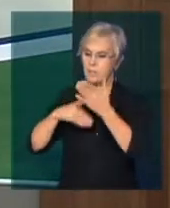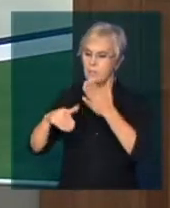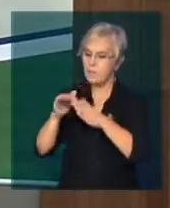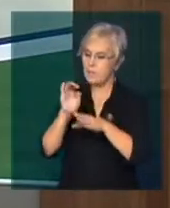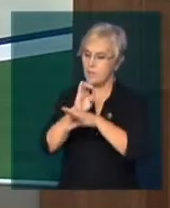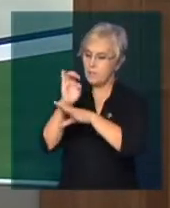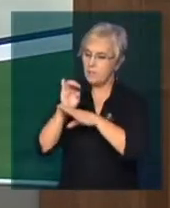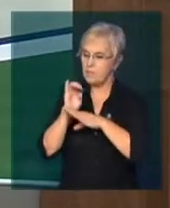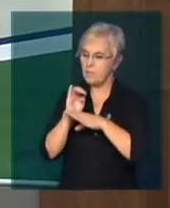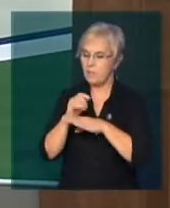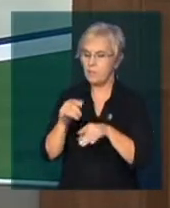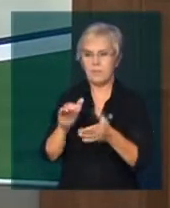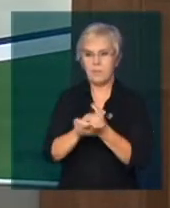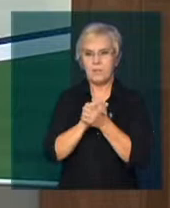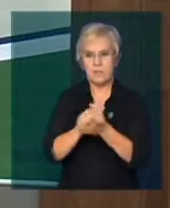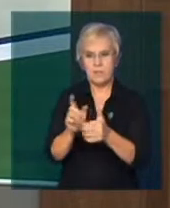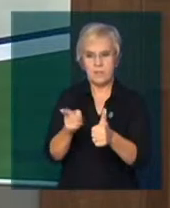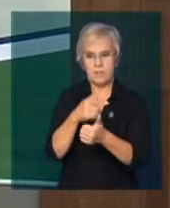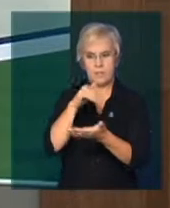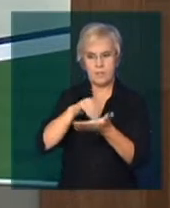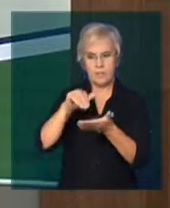o primeiro secretário da Casa,